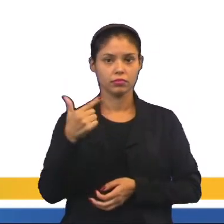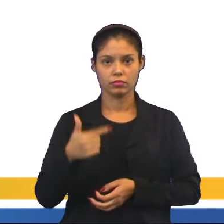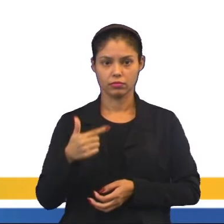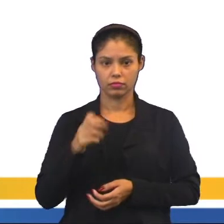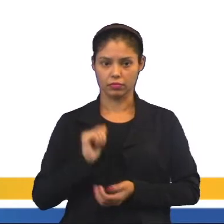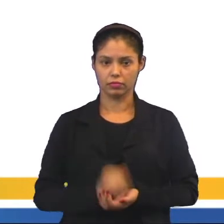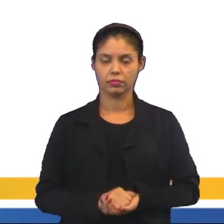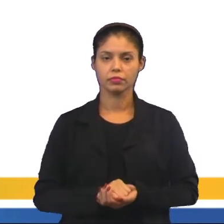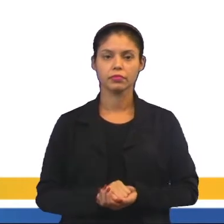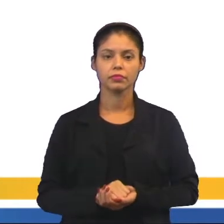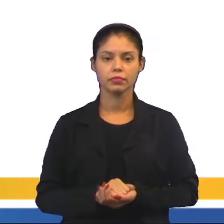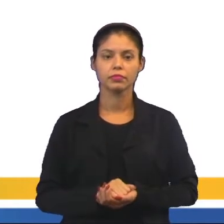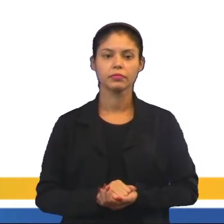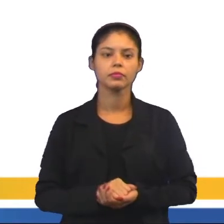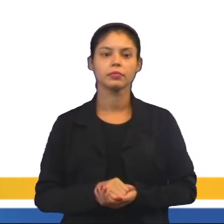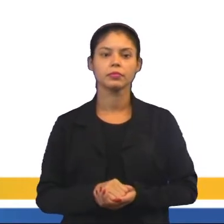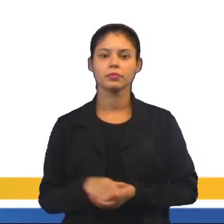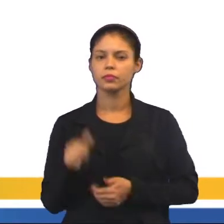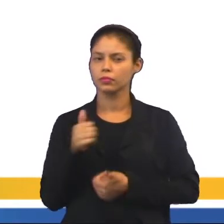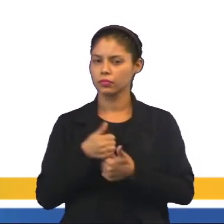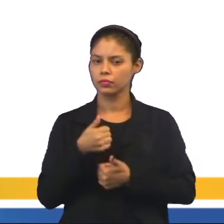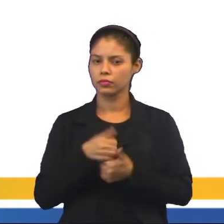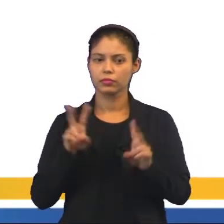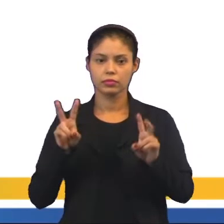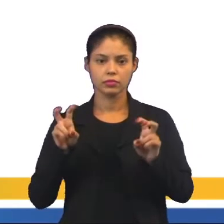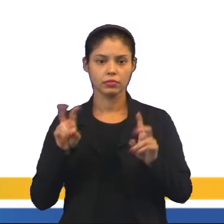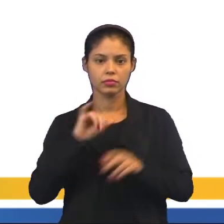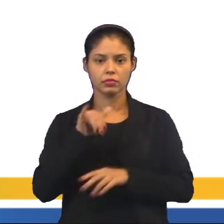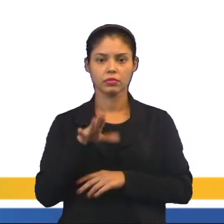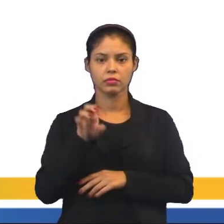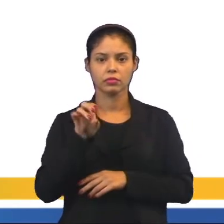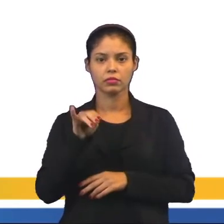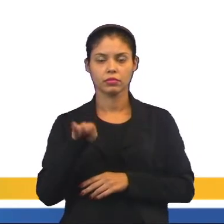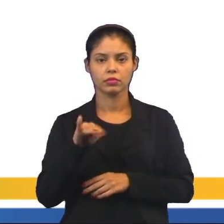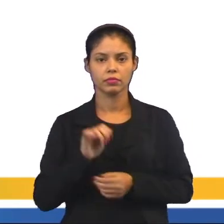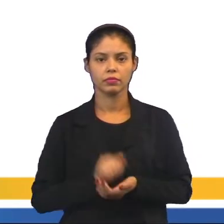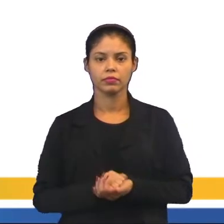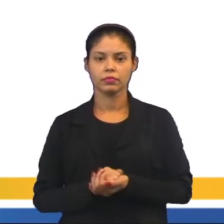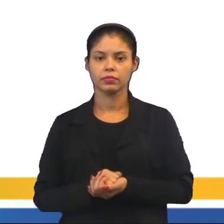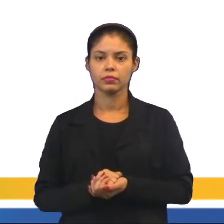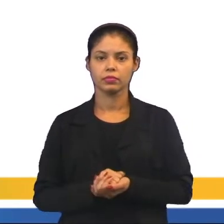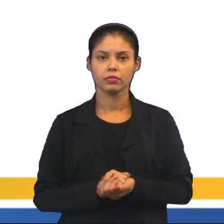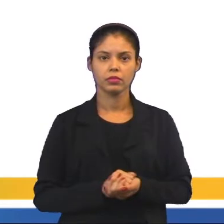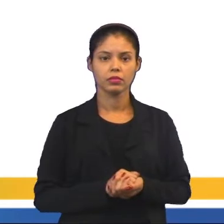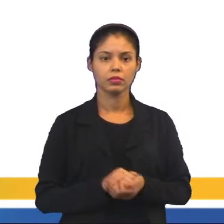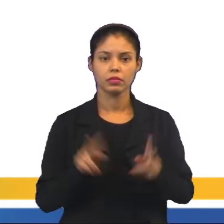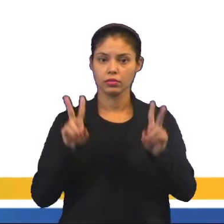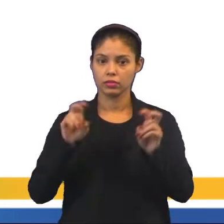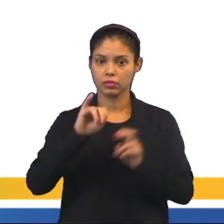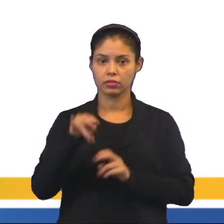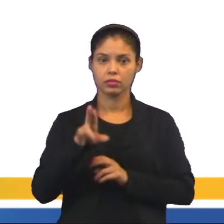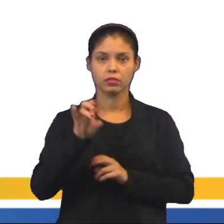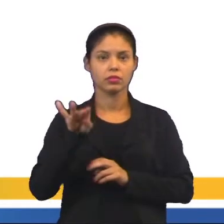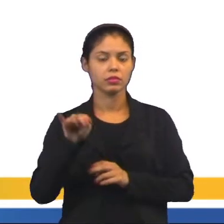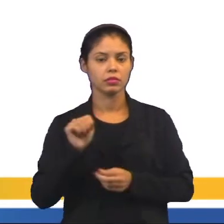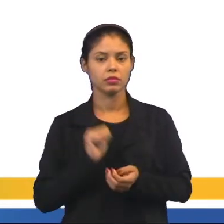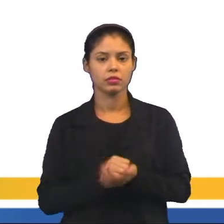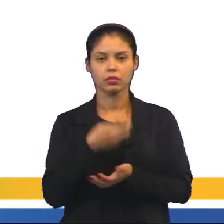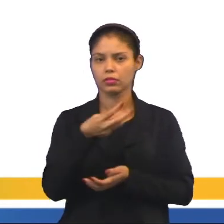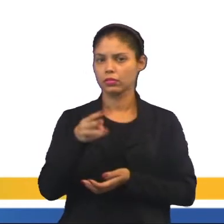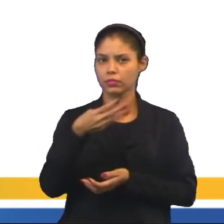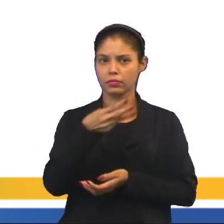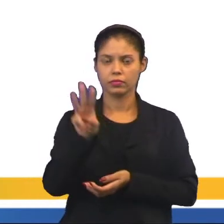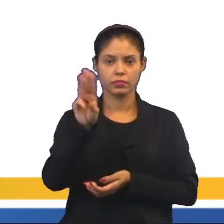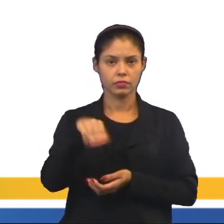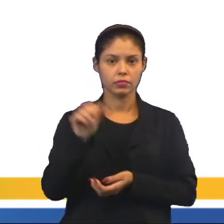2, tá? Vamos aplicar esse teorema aí, tá? Vamos aplicar essa determinante no teorema de Jacobi, na matriz